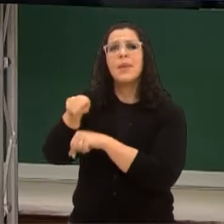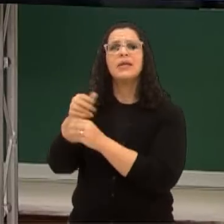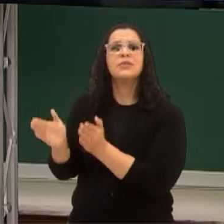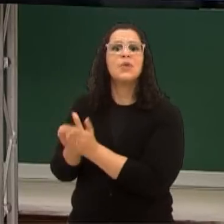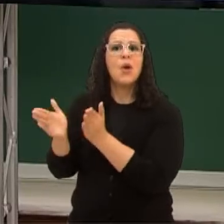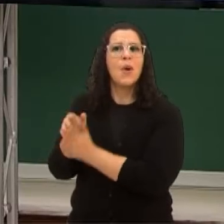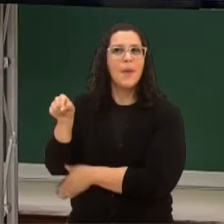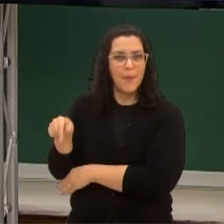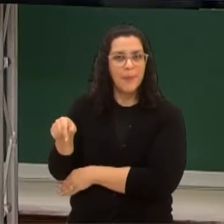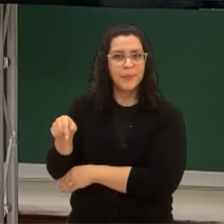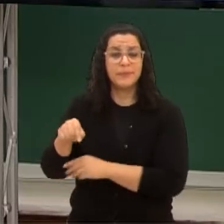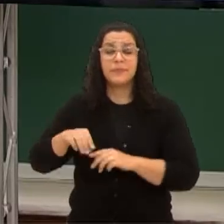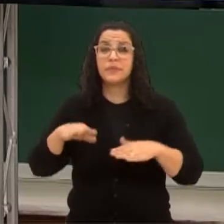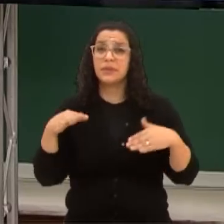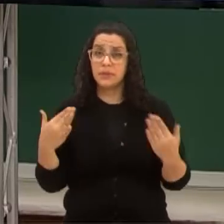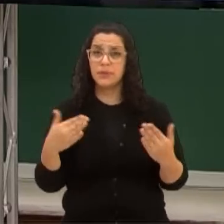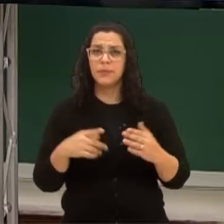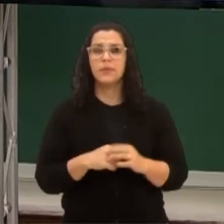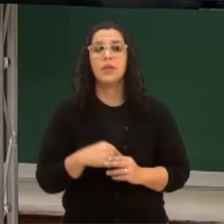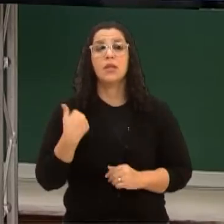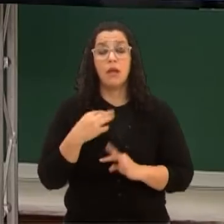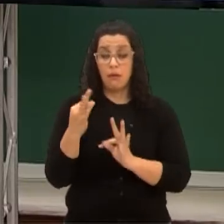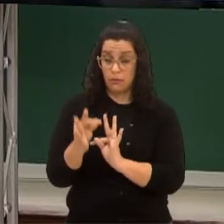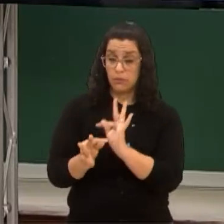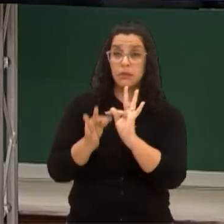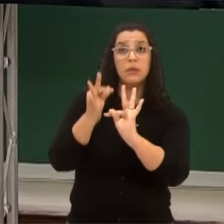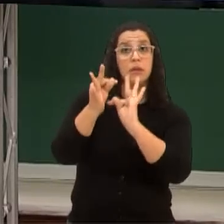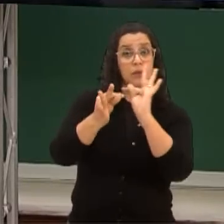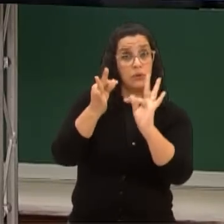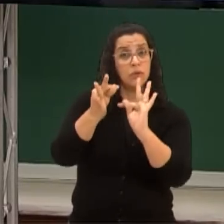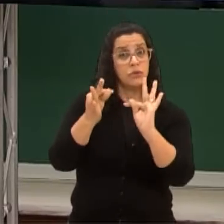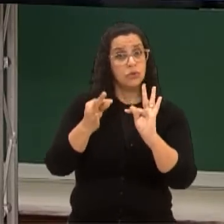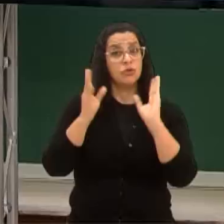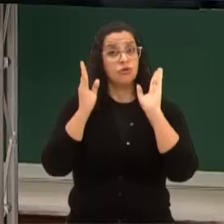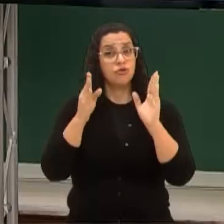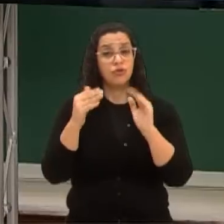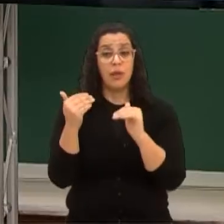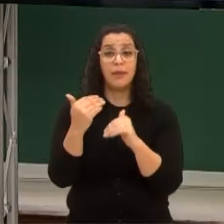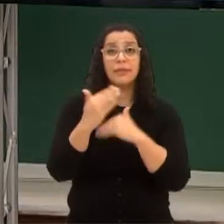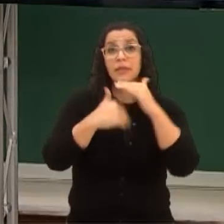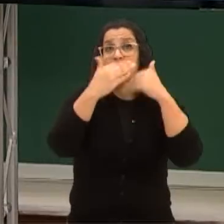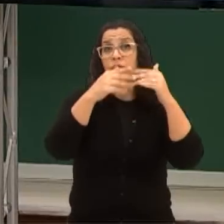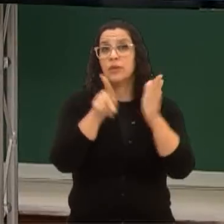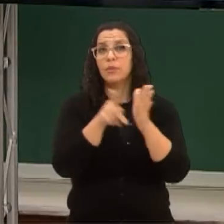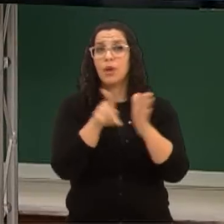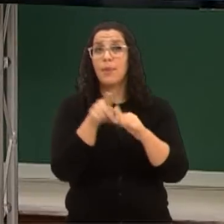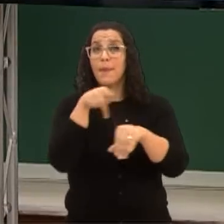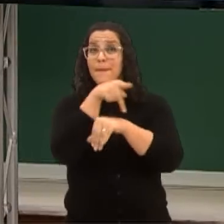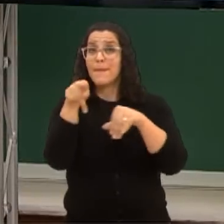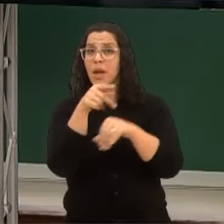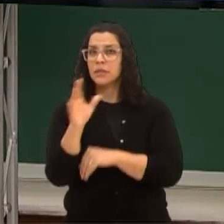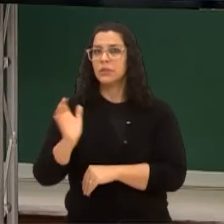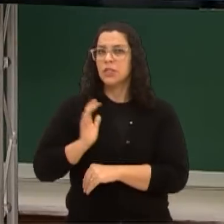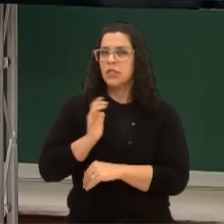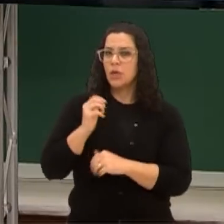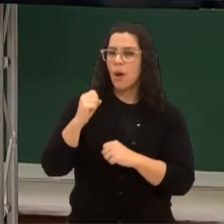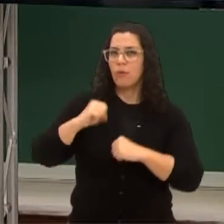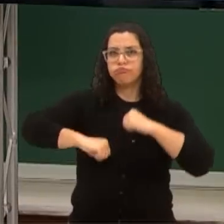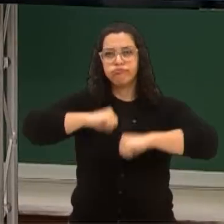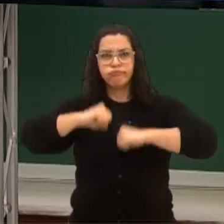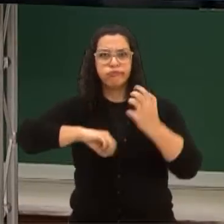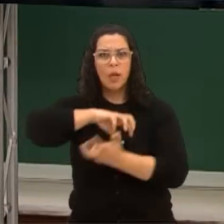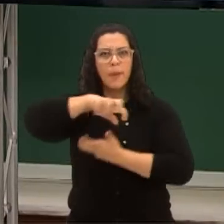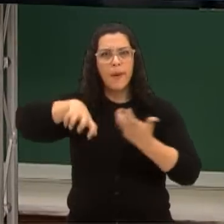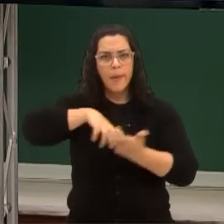internacional do trabalho. Mas a tecnologia que foi desenvolvida por esse processo da evolução